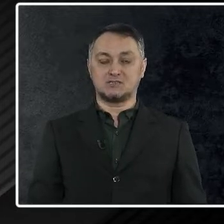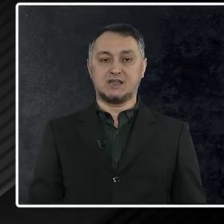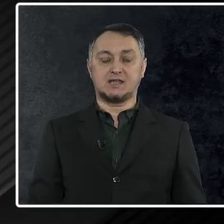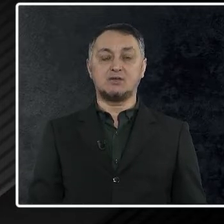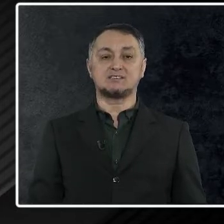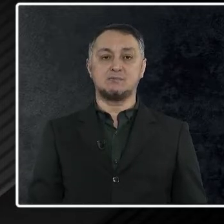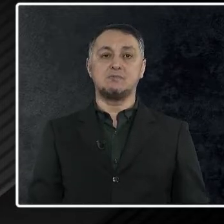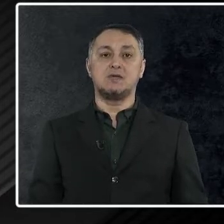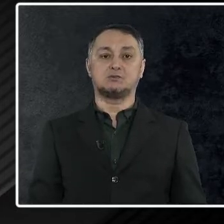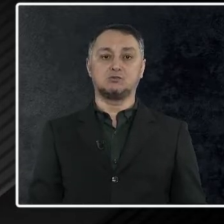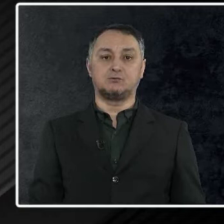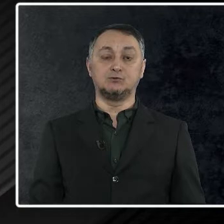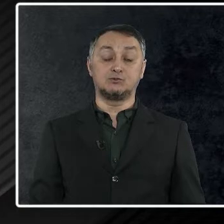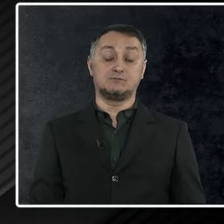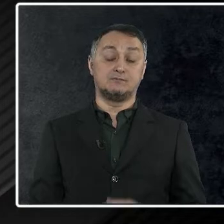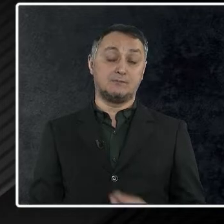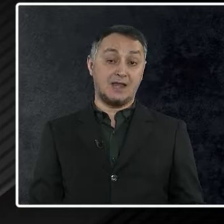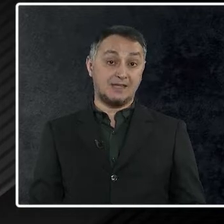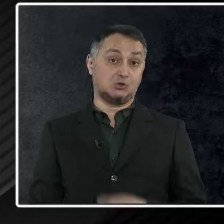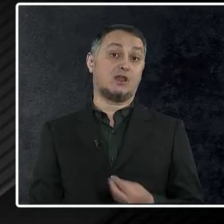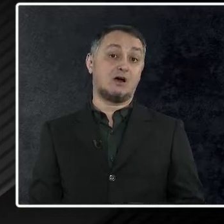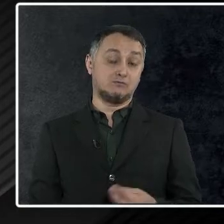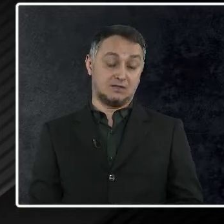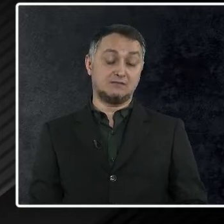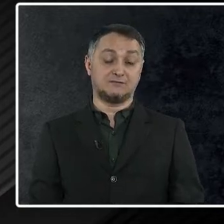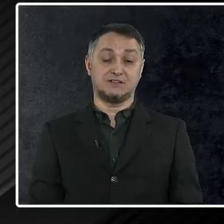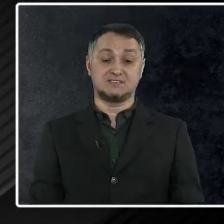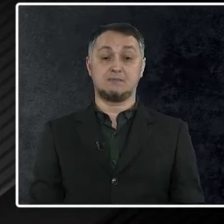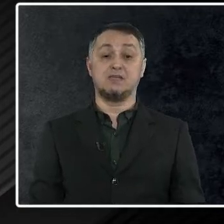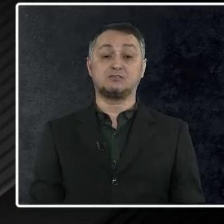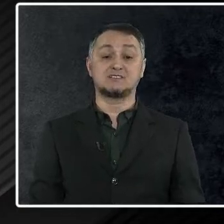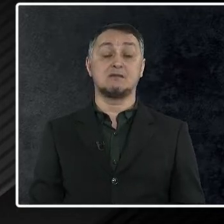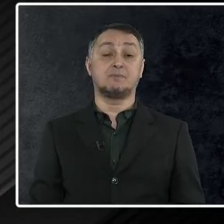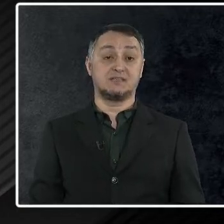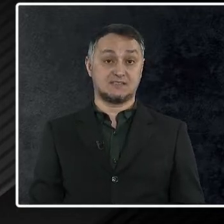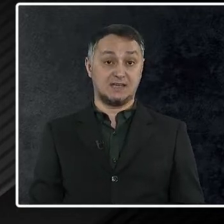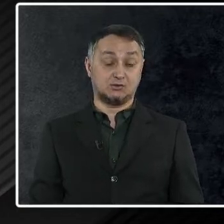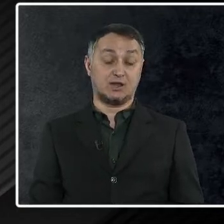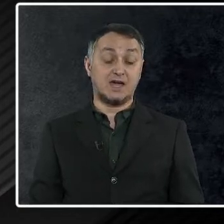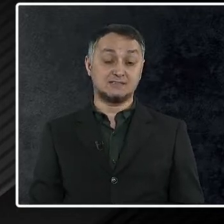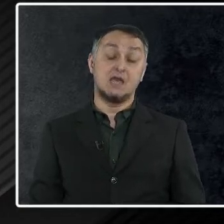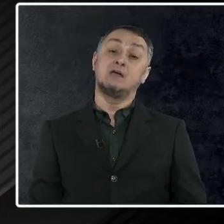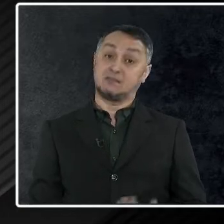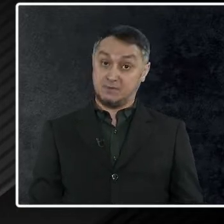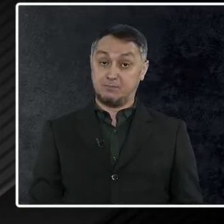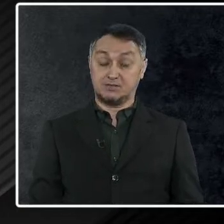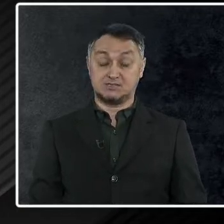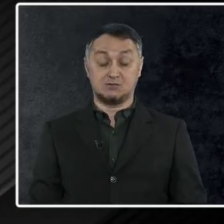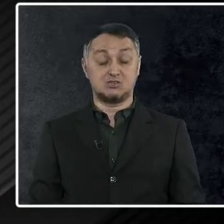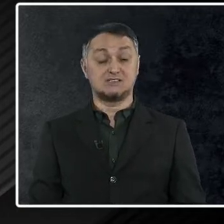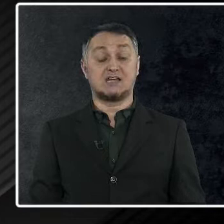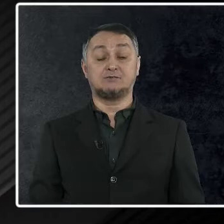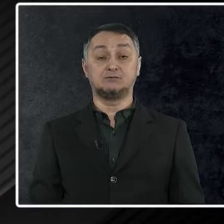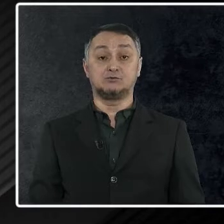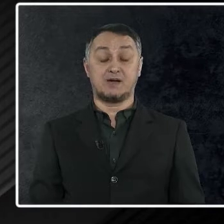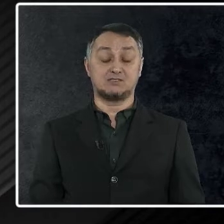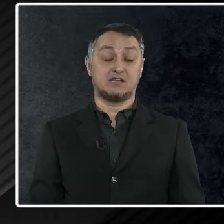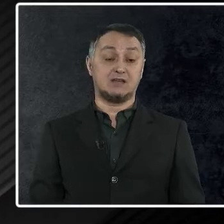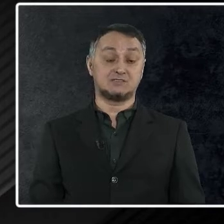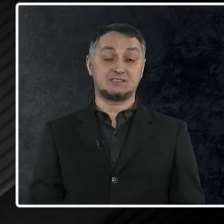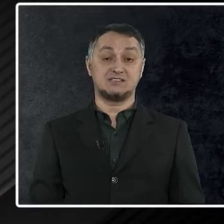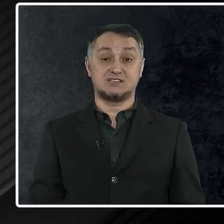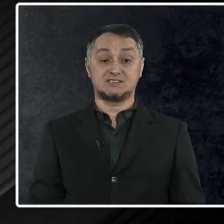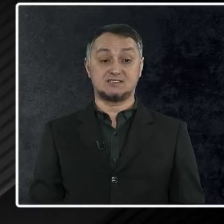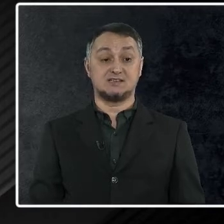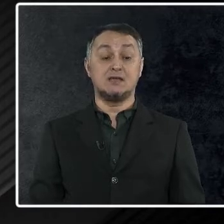principalmente considerado o recebimento do fundo eleitoral, né, de financiamento das campanhas eleitorais, também pode ser utilizado fundo